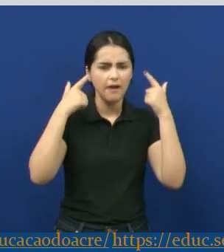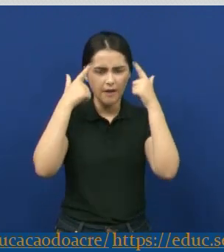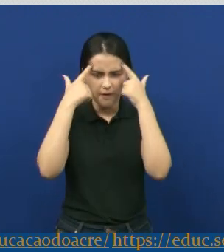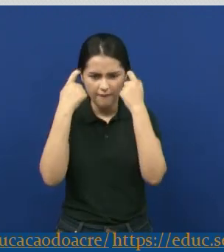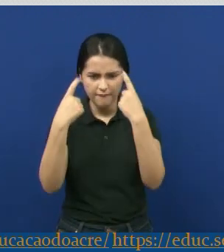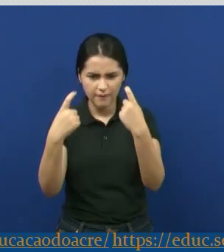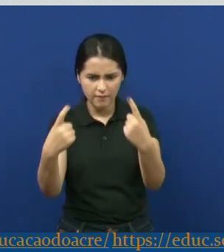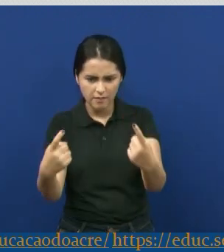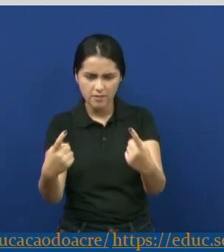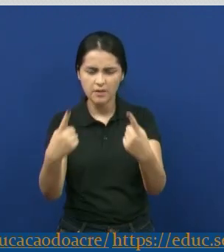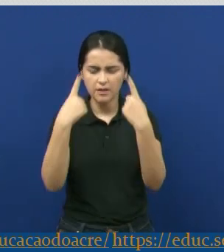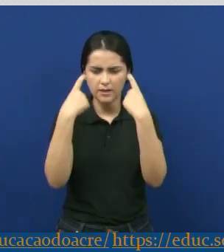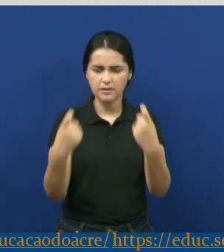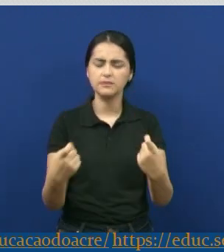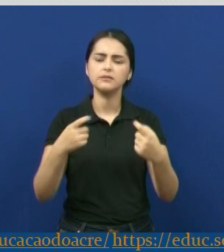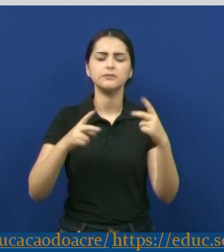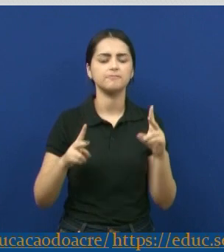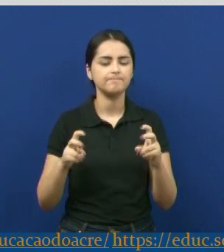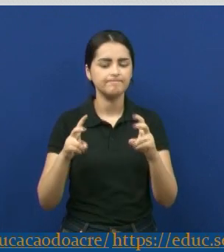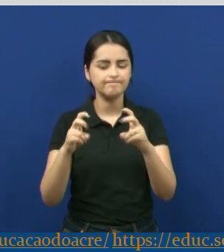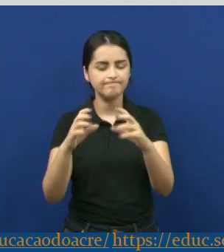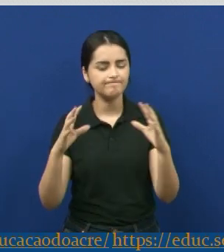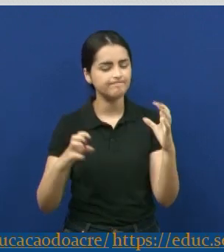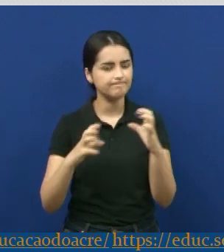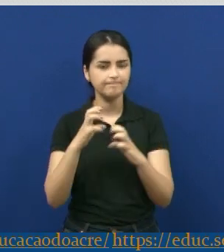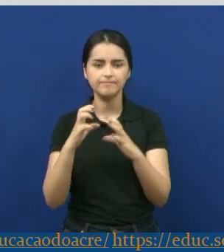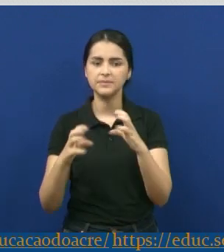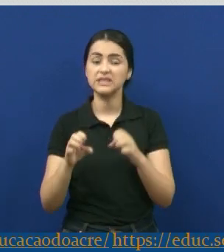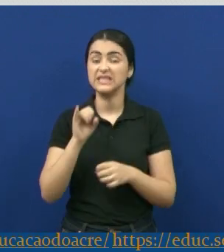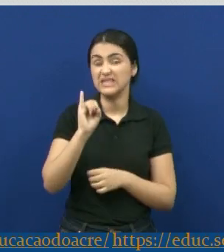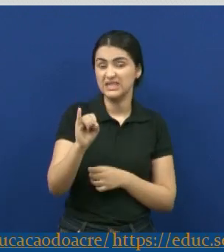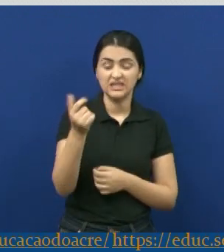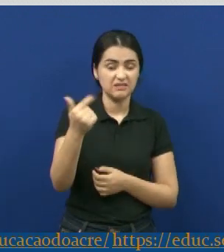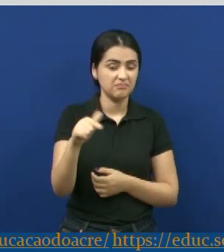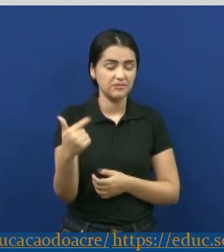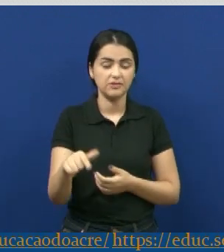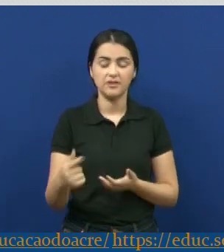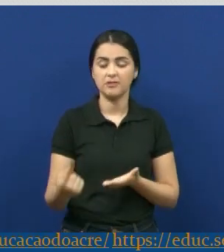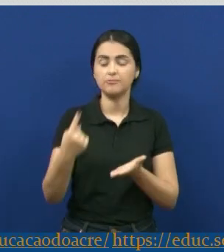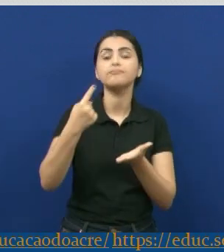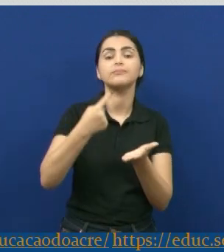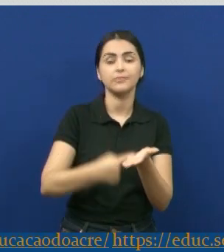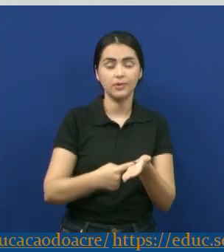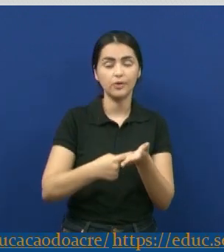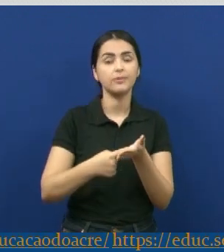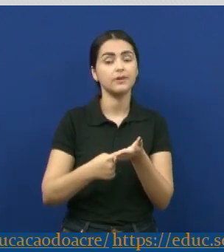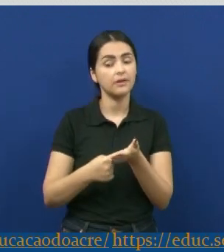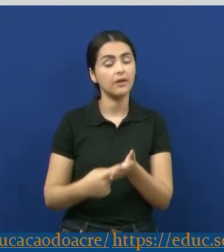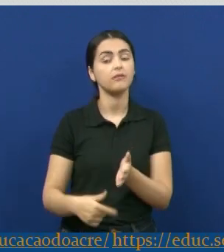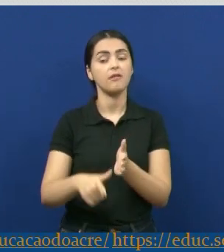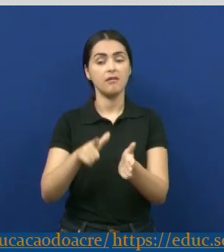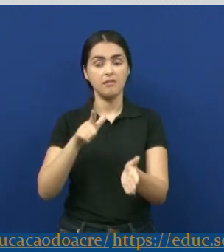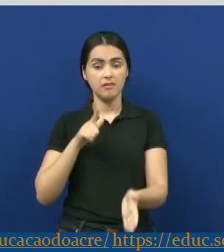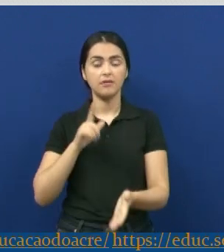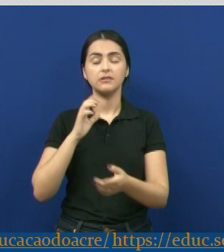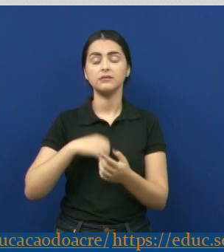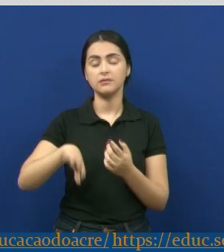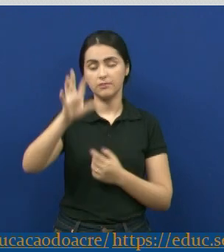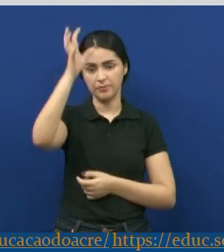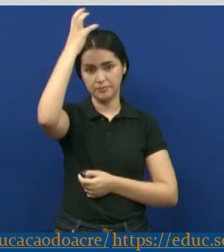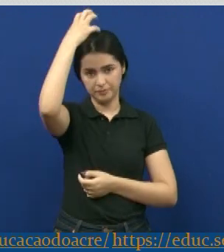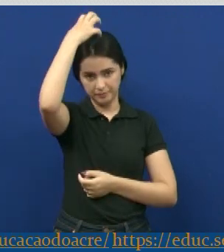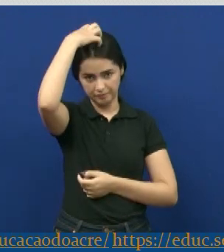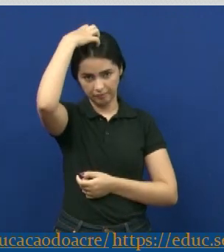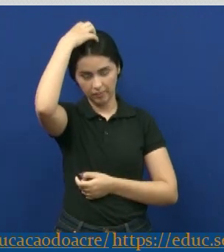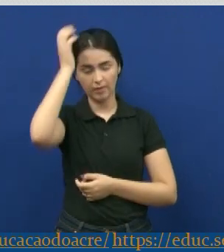As questões de brigas, se não tivesse um controle, né? Na teoria que o rei,